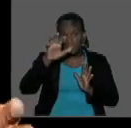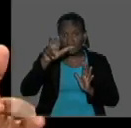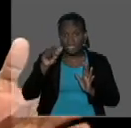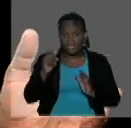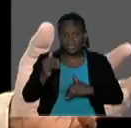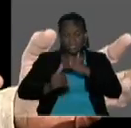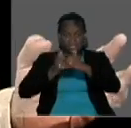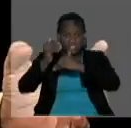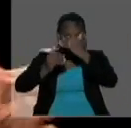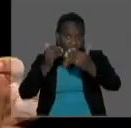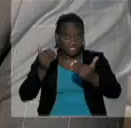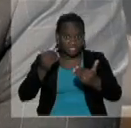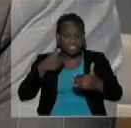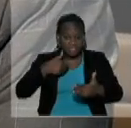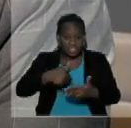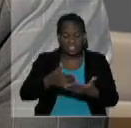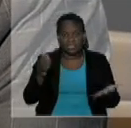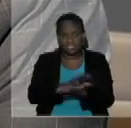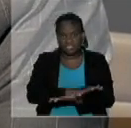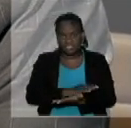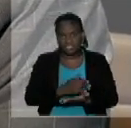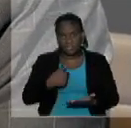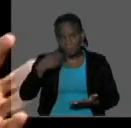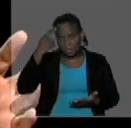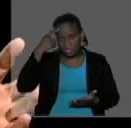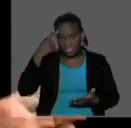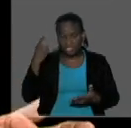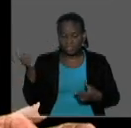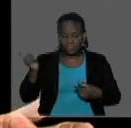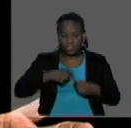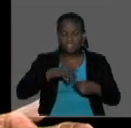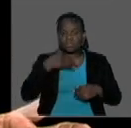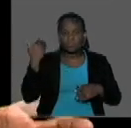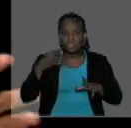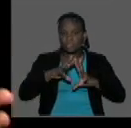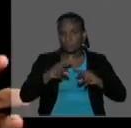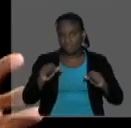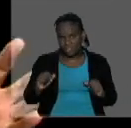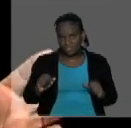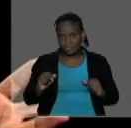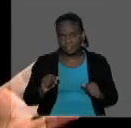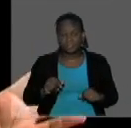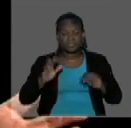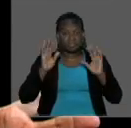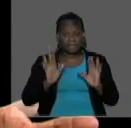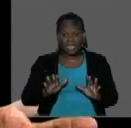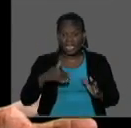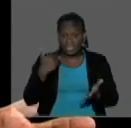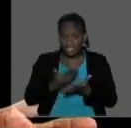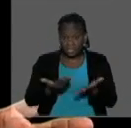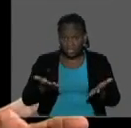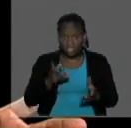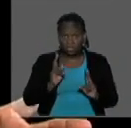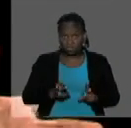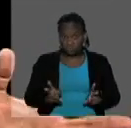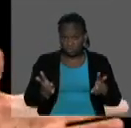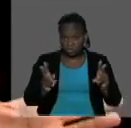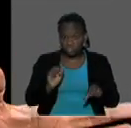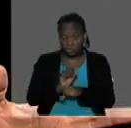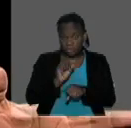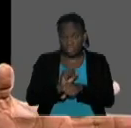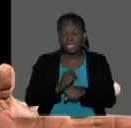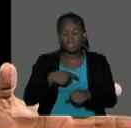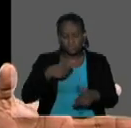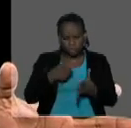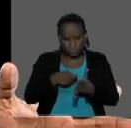afroescatológica. Quer dizer, estou me preparando para voltar à massa de origem. Mas enquanto isso não acontecer, eu vou